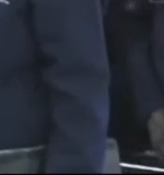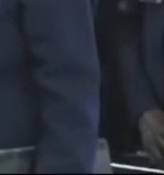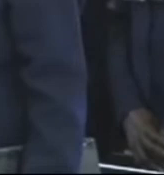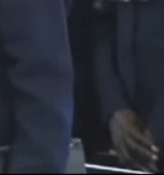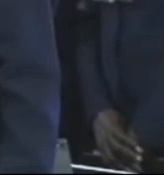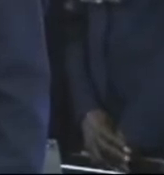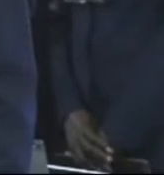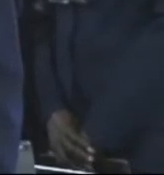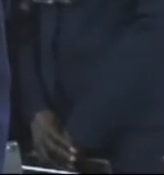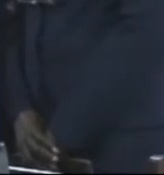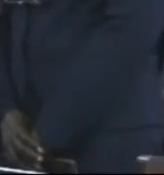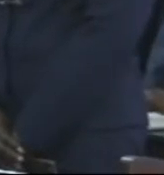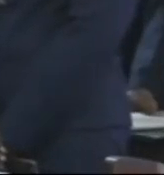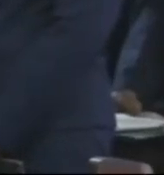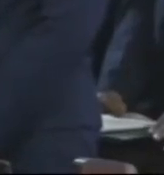temores me